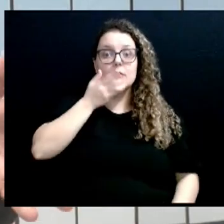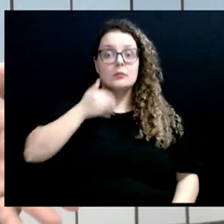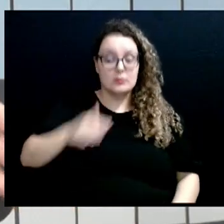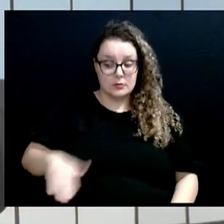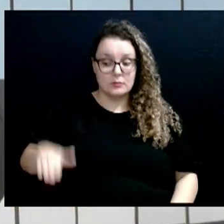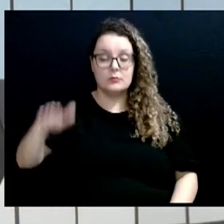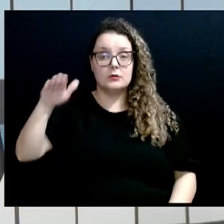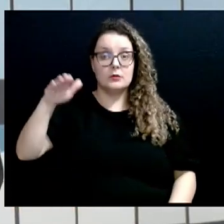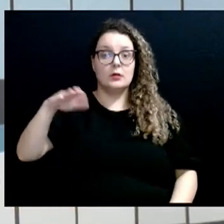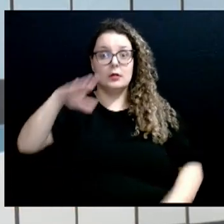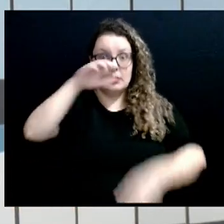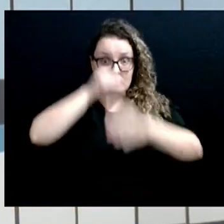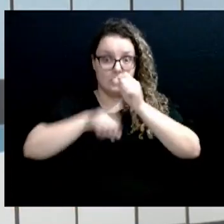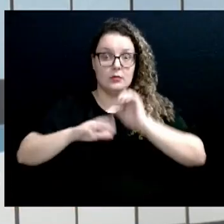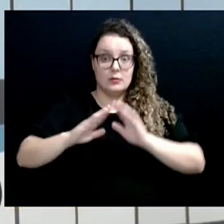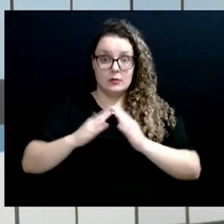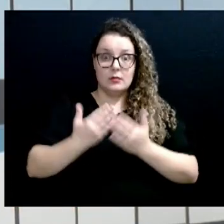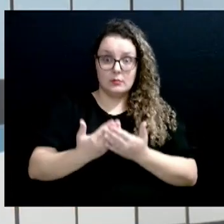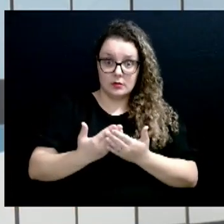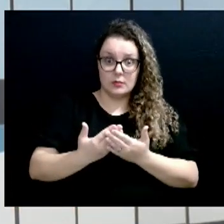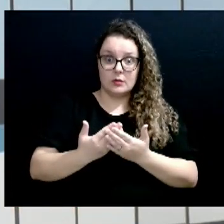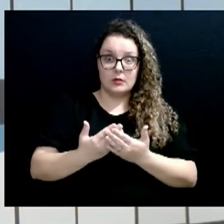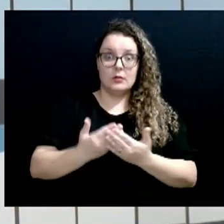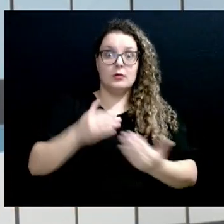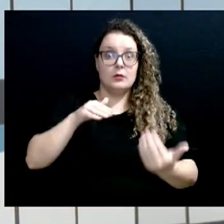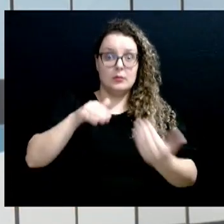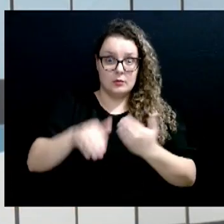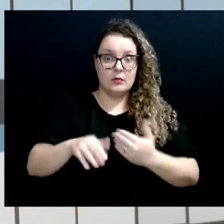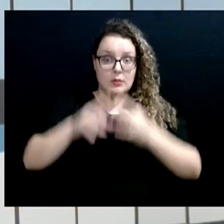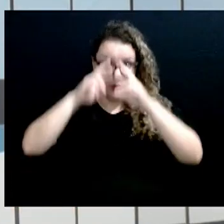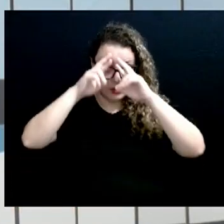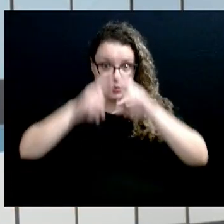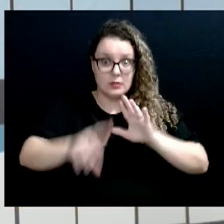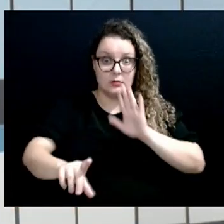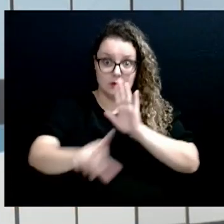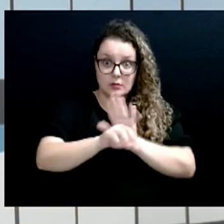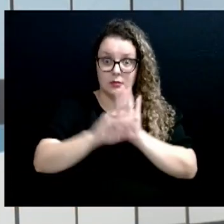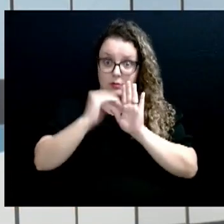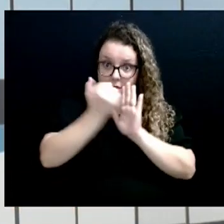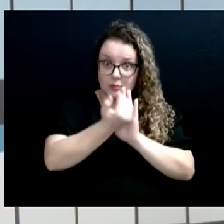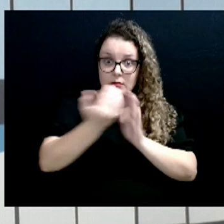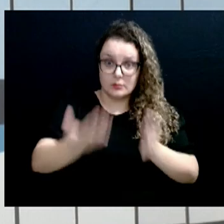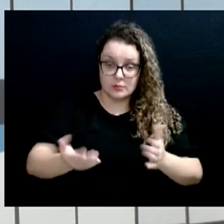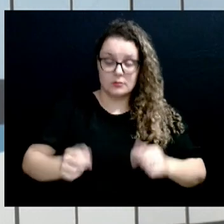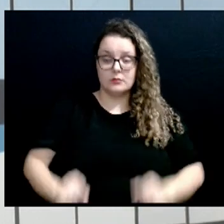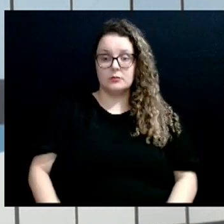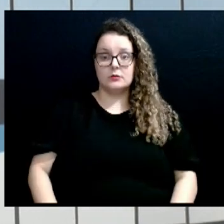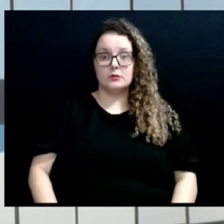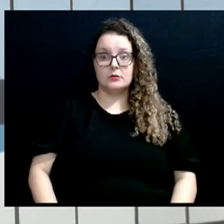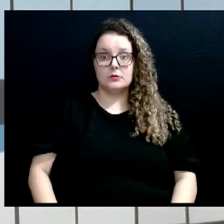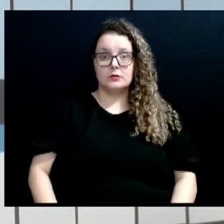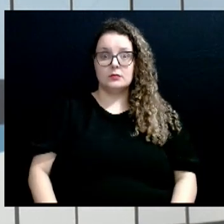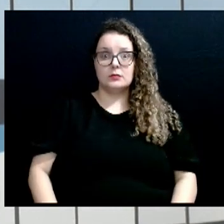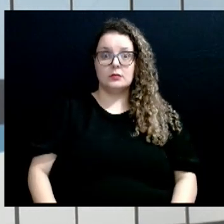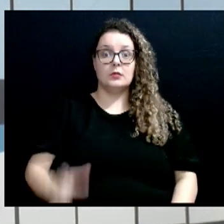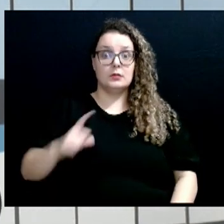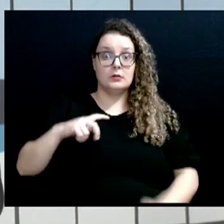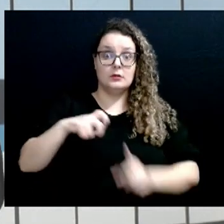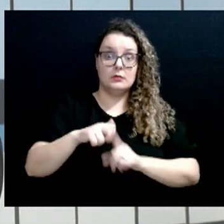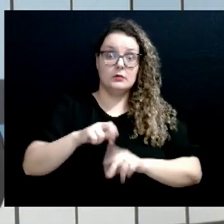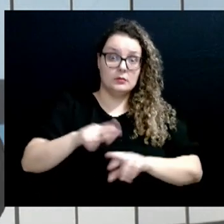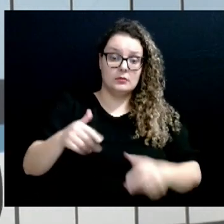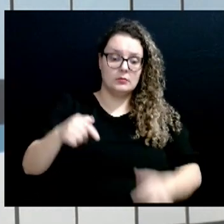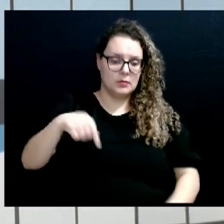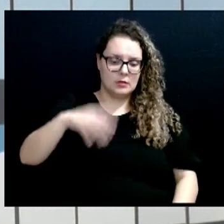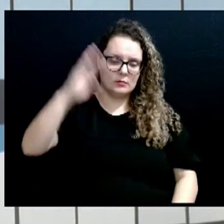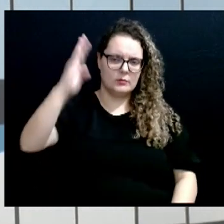eles começam a aprender trânsito lá. E lá eles respeitam realmente a lei, são bem respeitosos. E mesmo assim lá tem bastante acidente. Agora no Brasil já